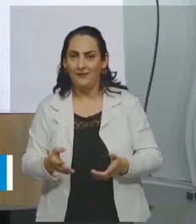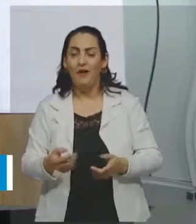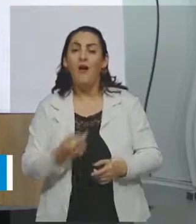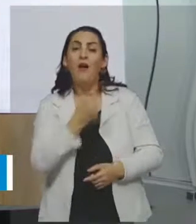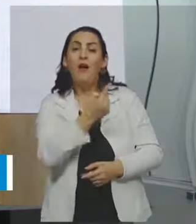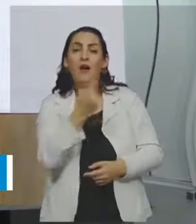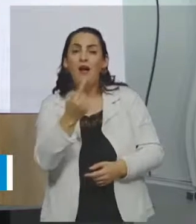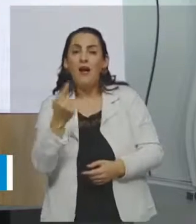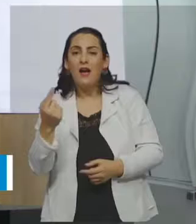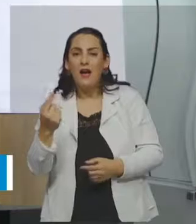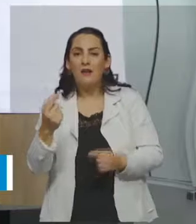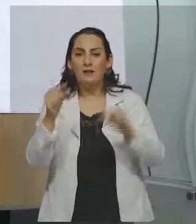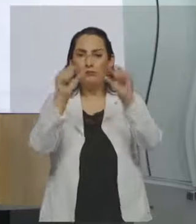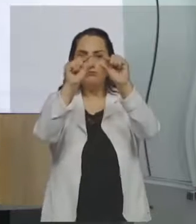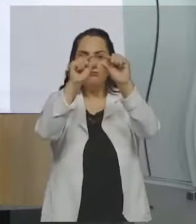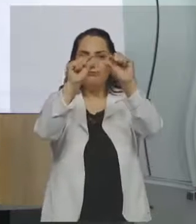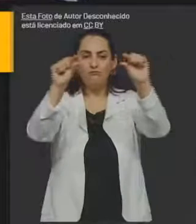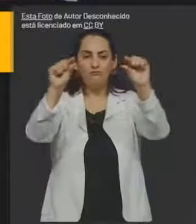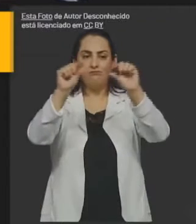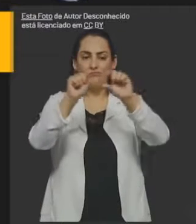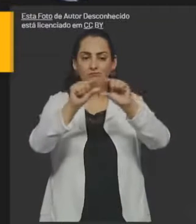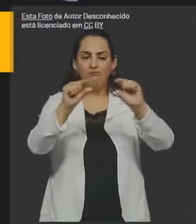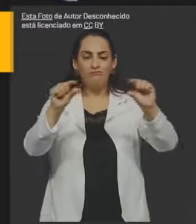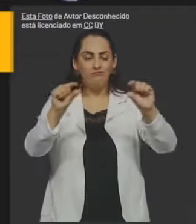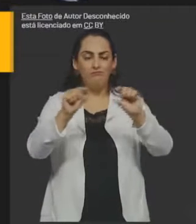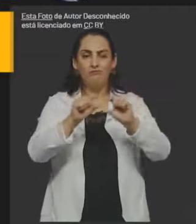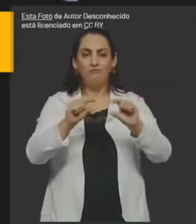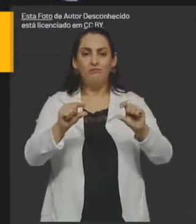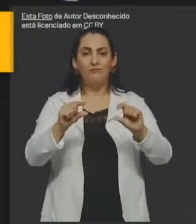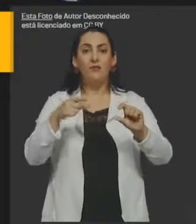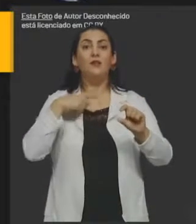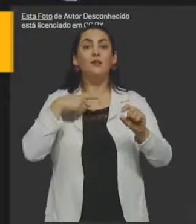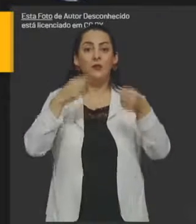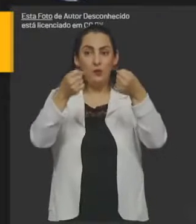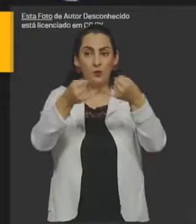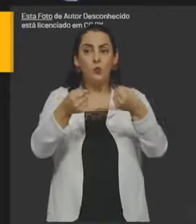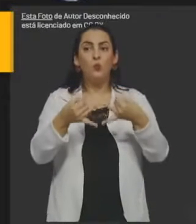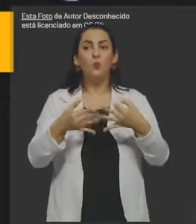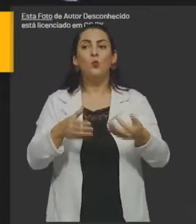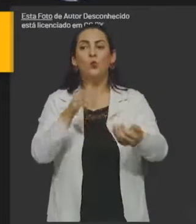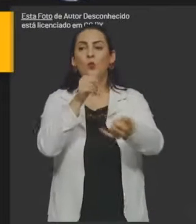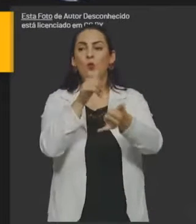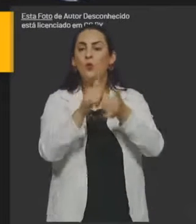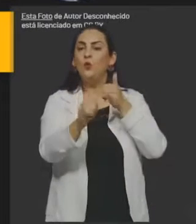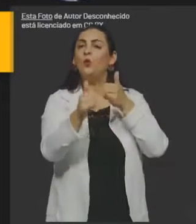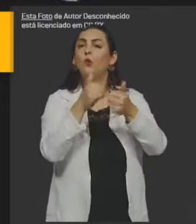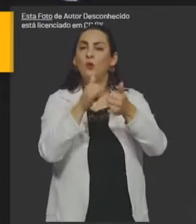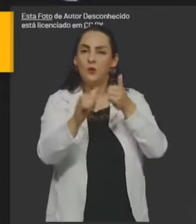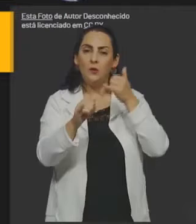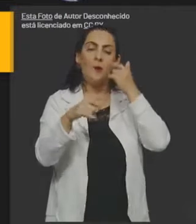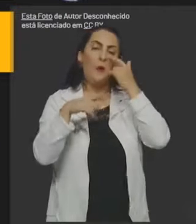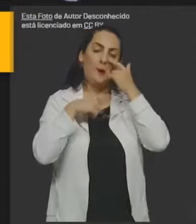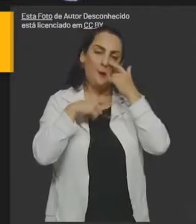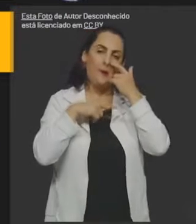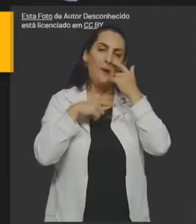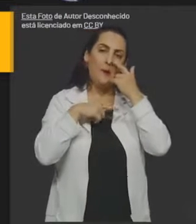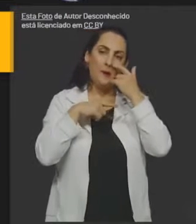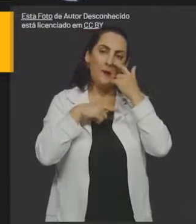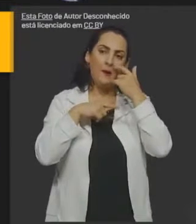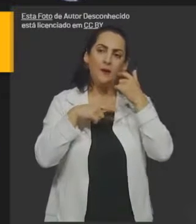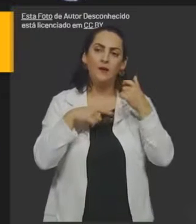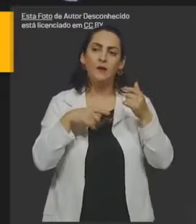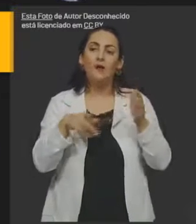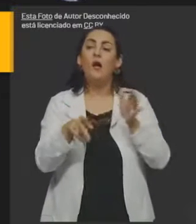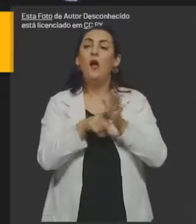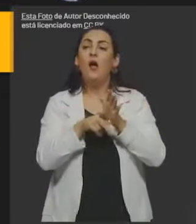energia. Então, cada nível representa uma quantificação energética, existe um valor energético. E